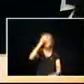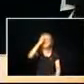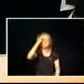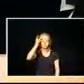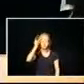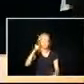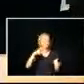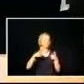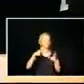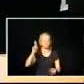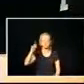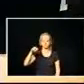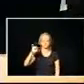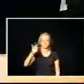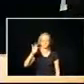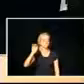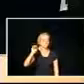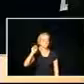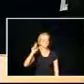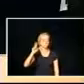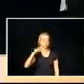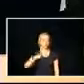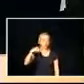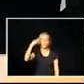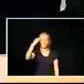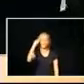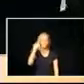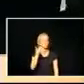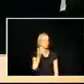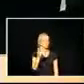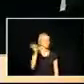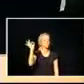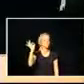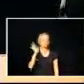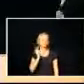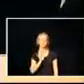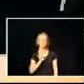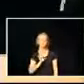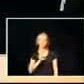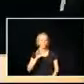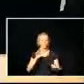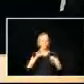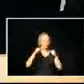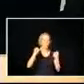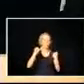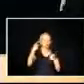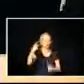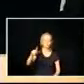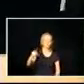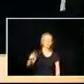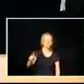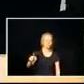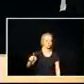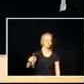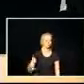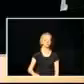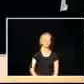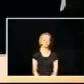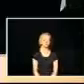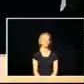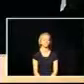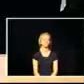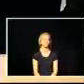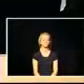6% é uma conquista de vocês, né? Que sentaram com o reitor, que dialogaram com o reitor, porque a gente vê, por